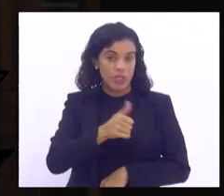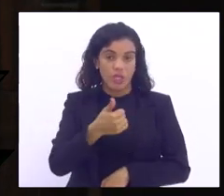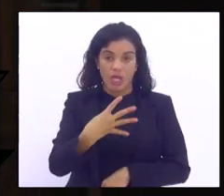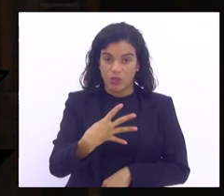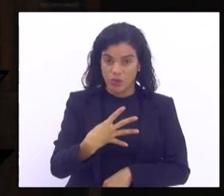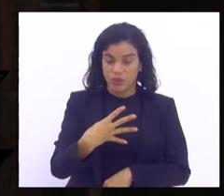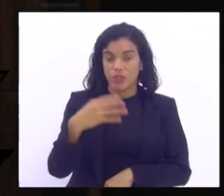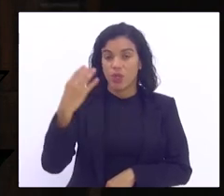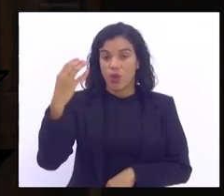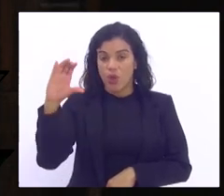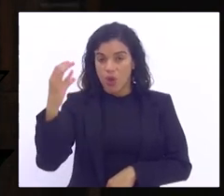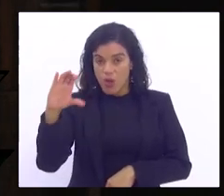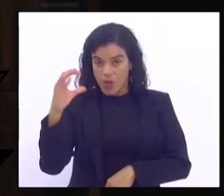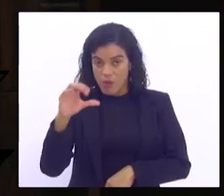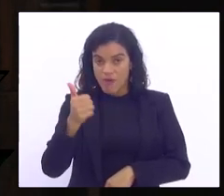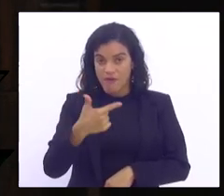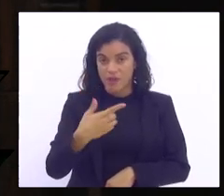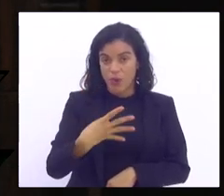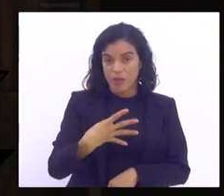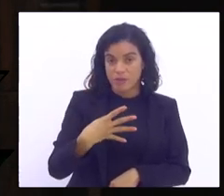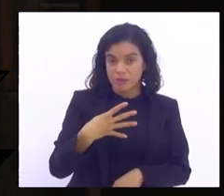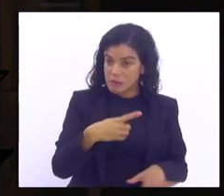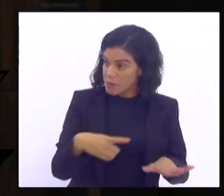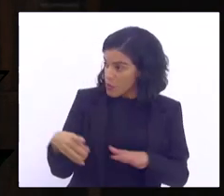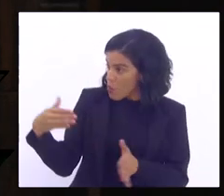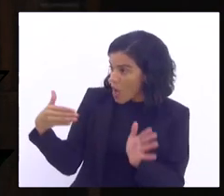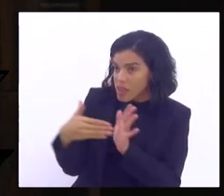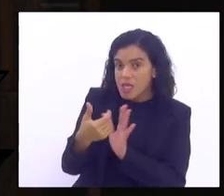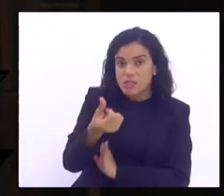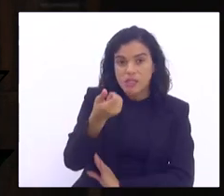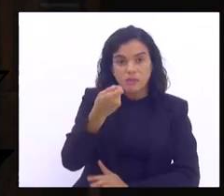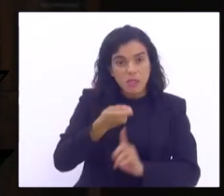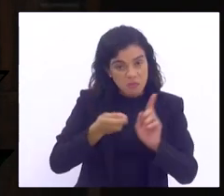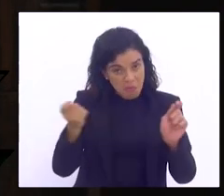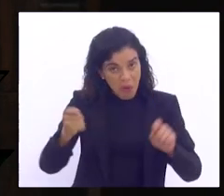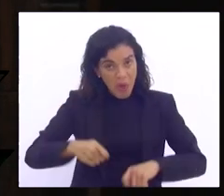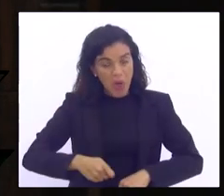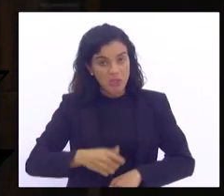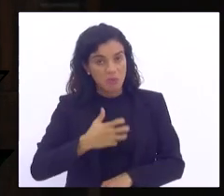Na Colômbia, 24 semanas. Até 6 meses pode fazer aborto.